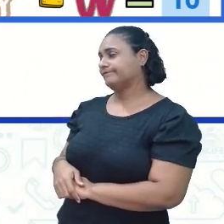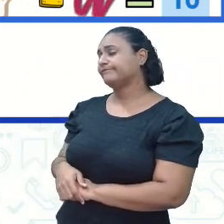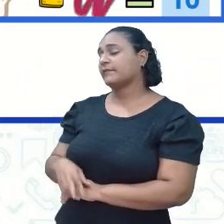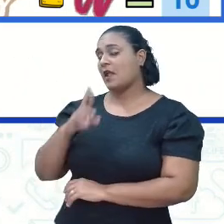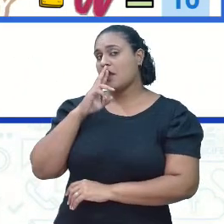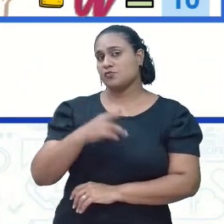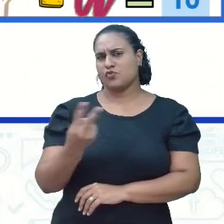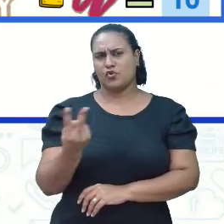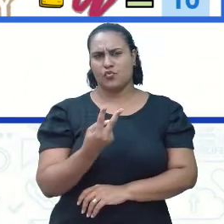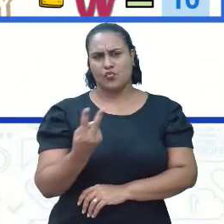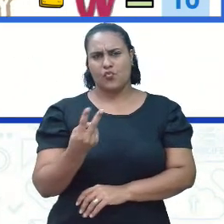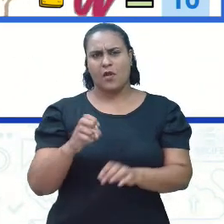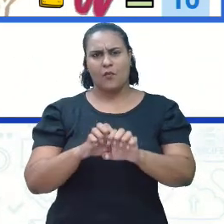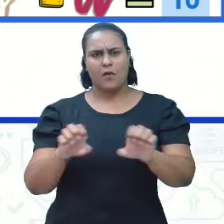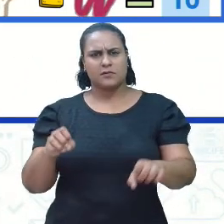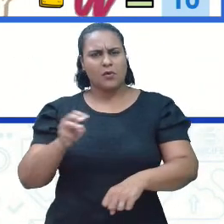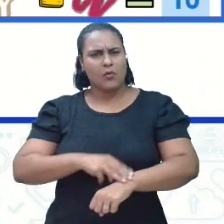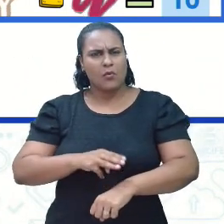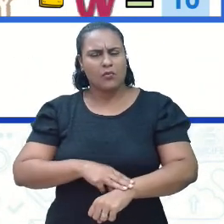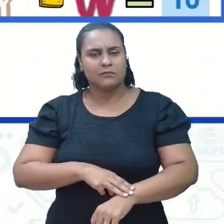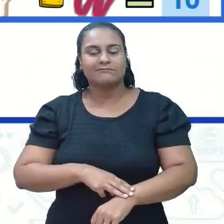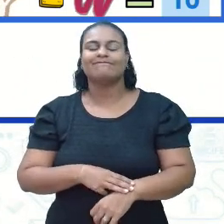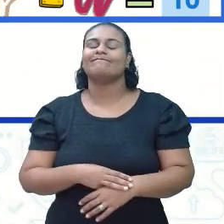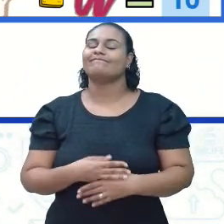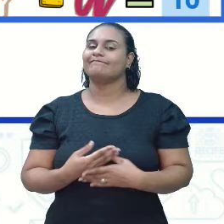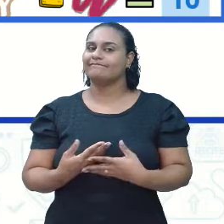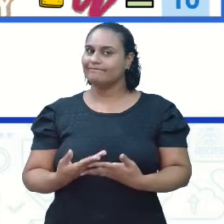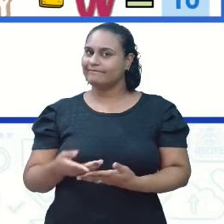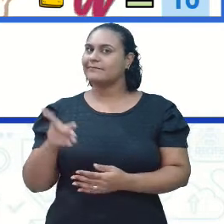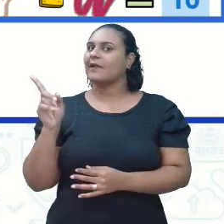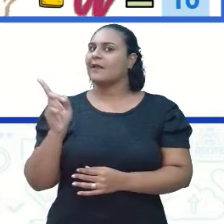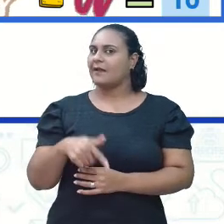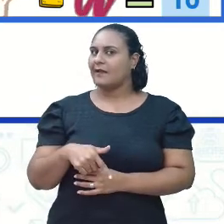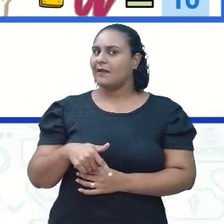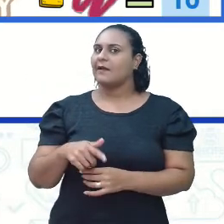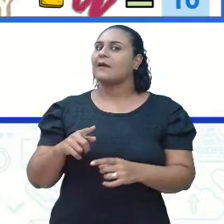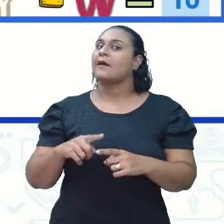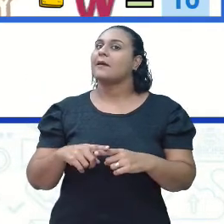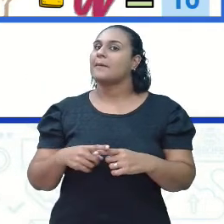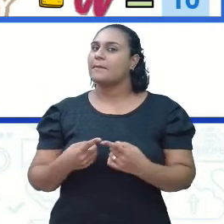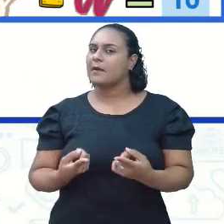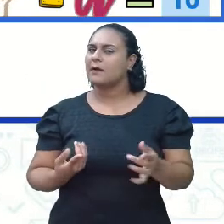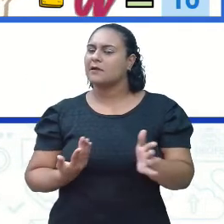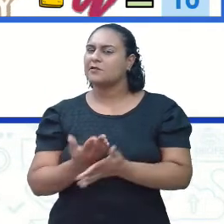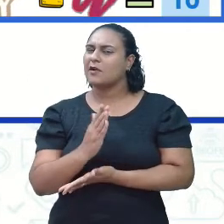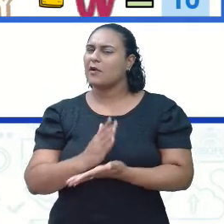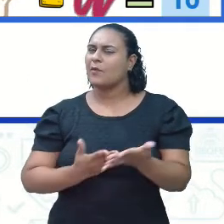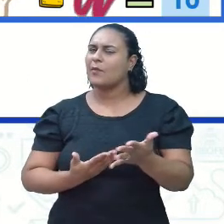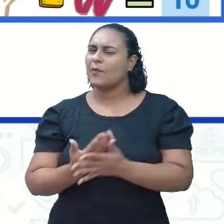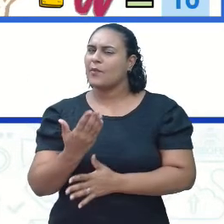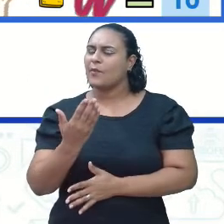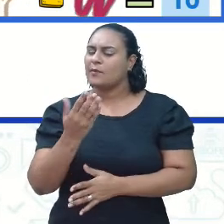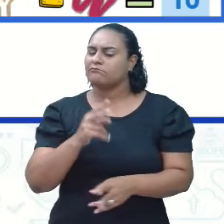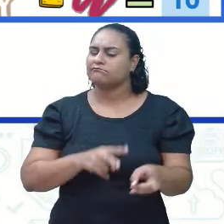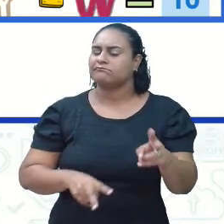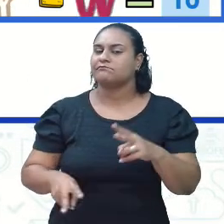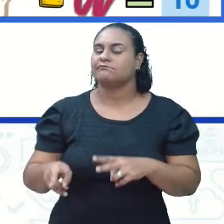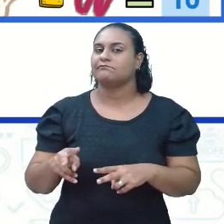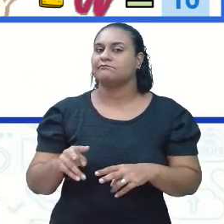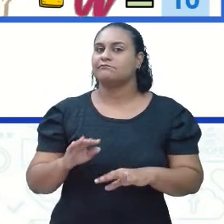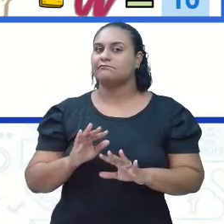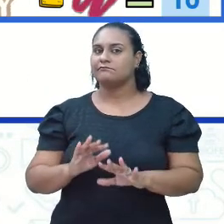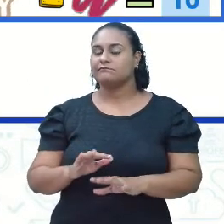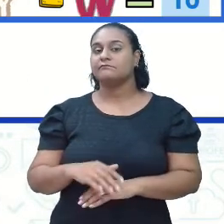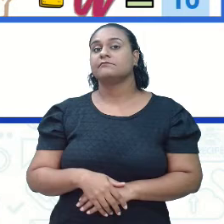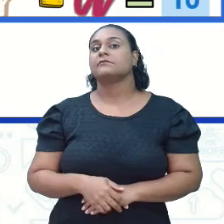2 equações ao mesmo tempo, eu diria que só que com algumas observações. De fato, a